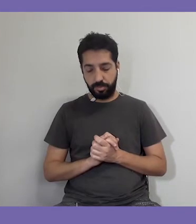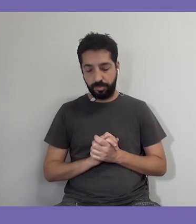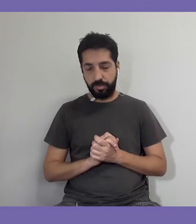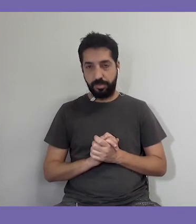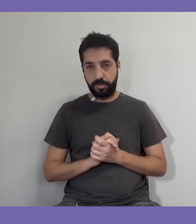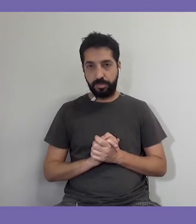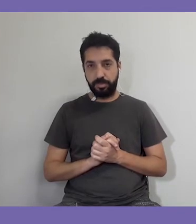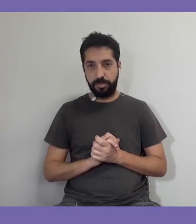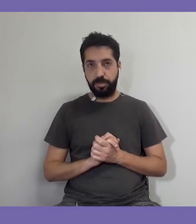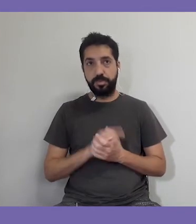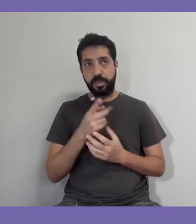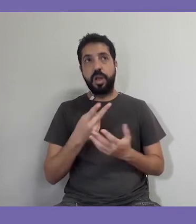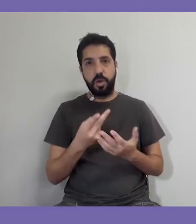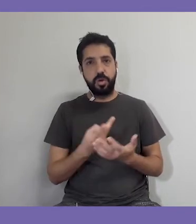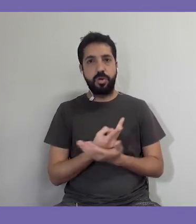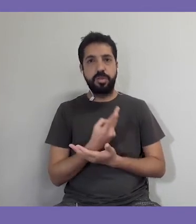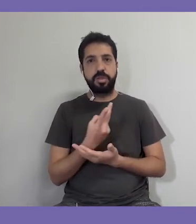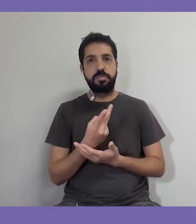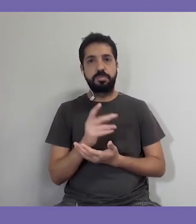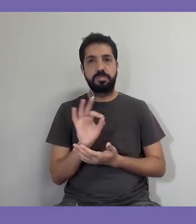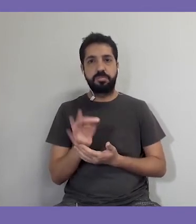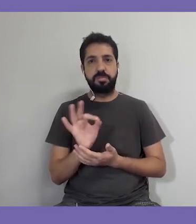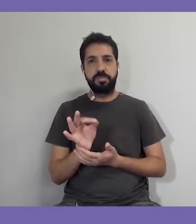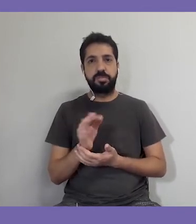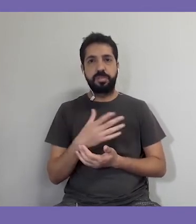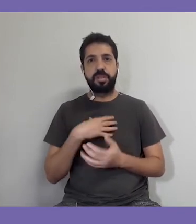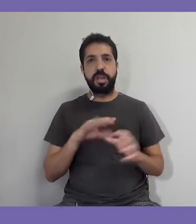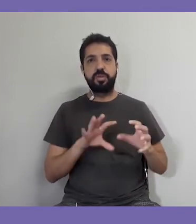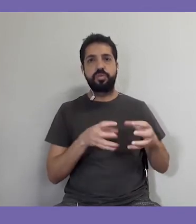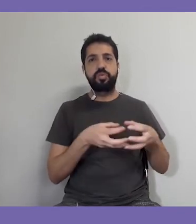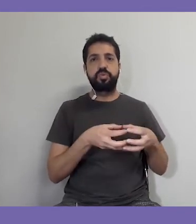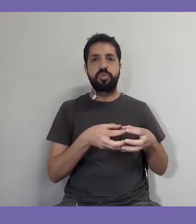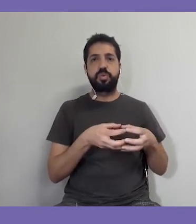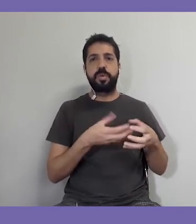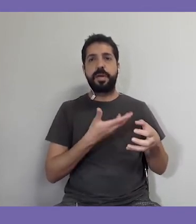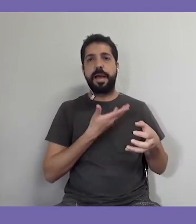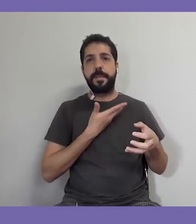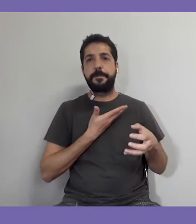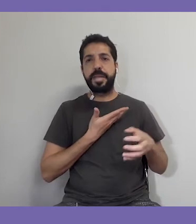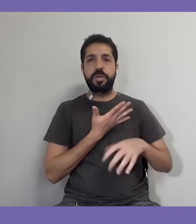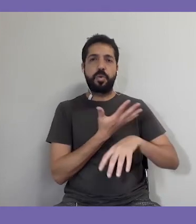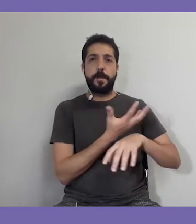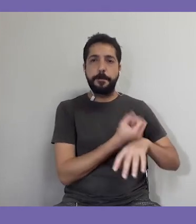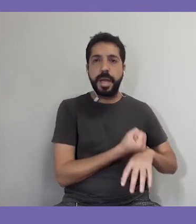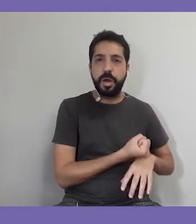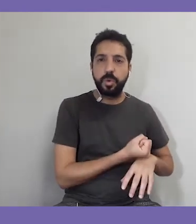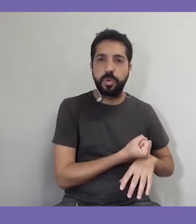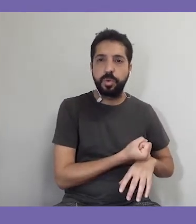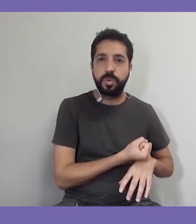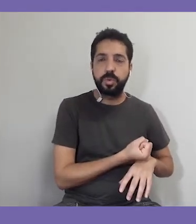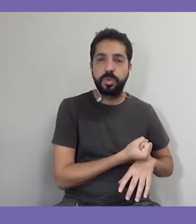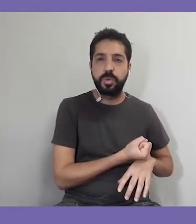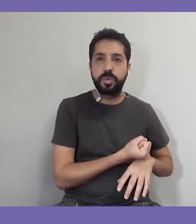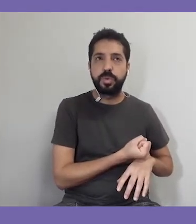janeiro, e, e isso aconteceu, né? Eu estava com uma turma de amigos